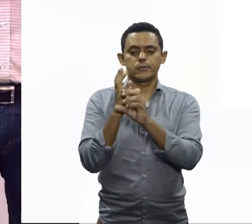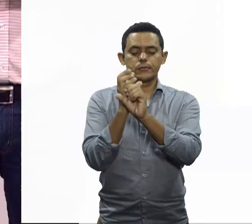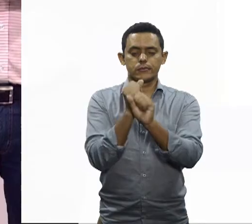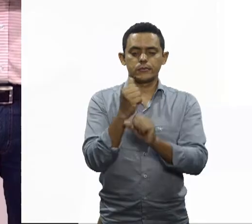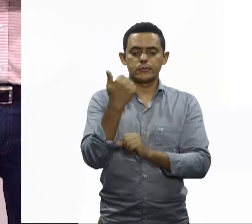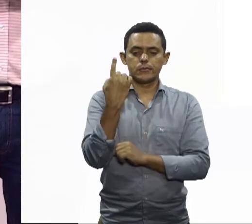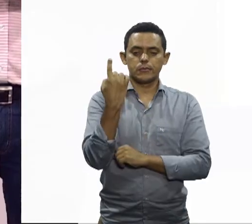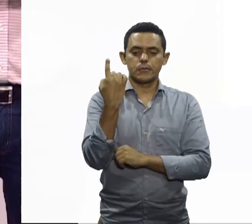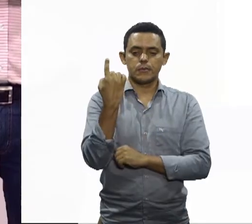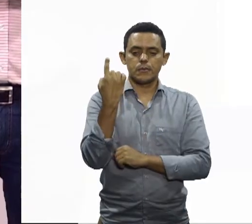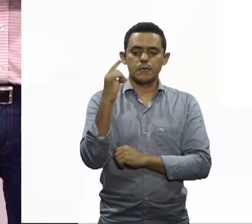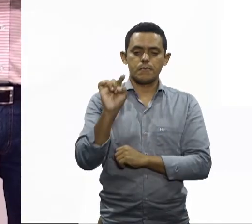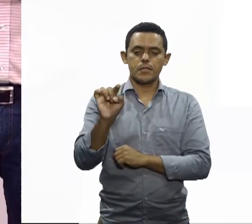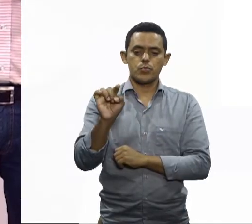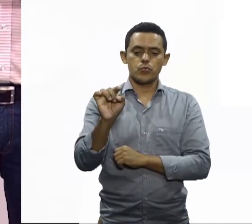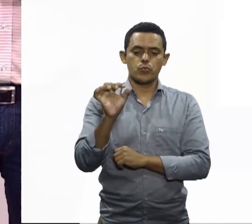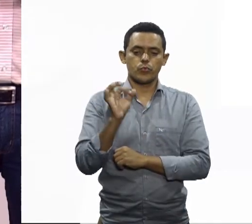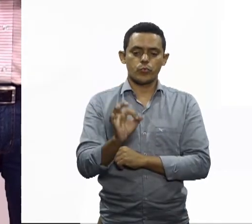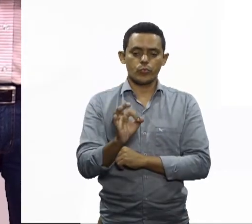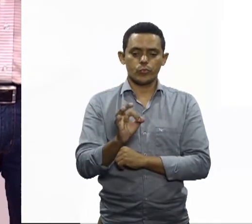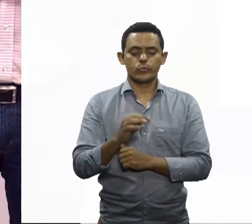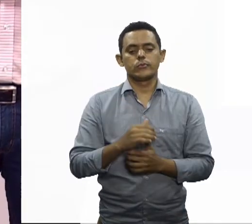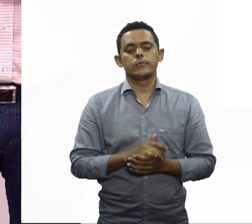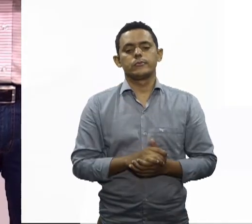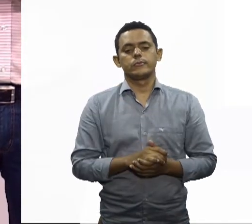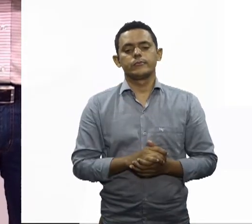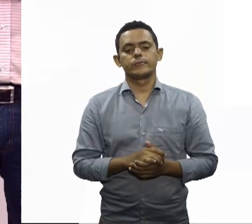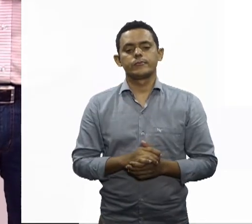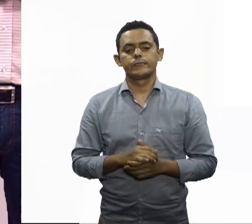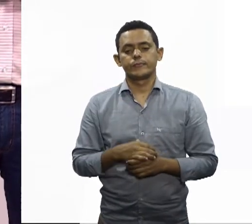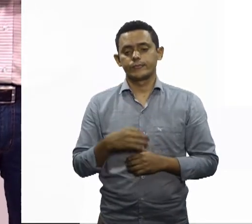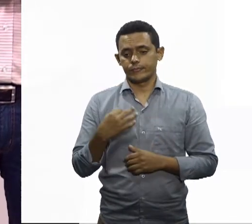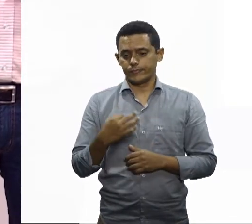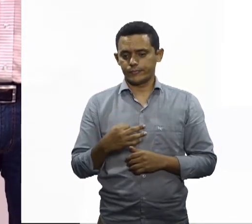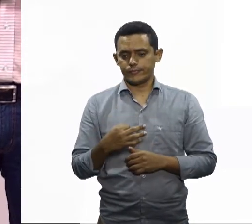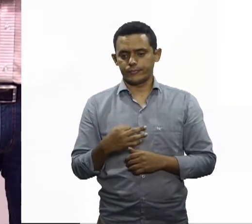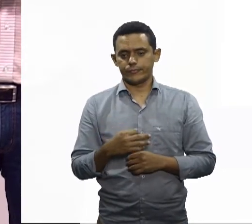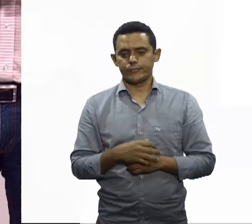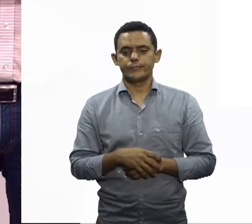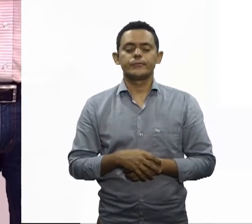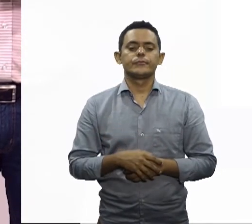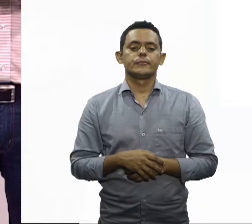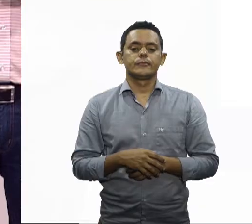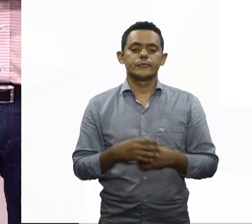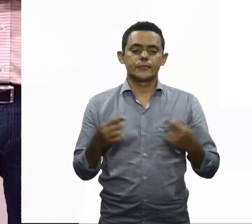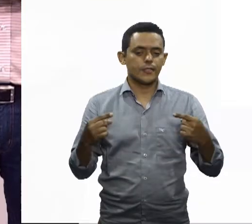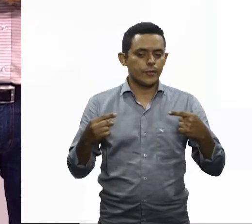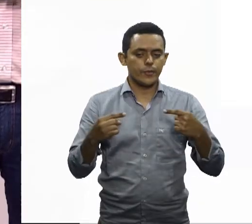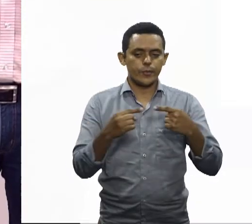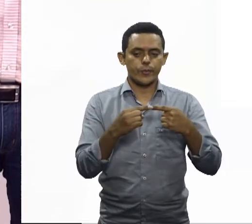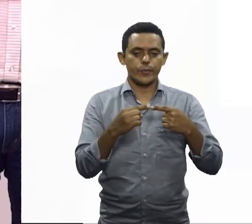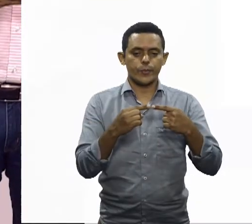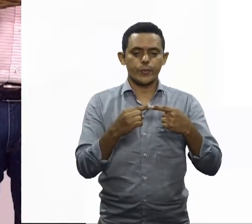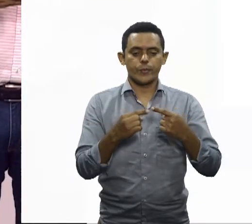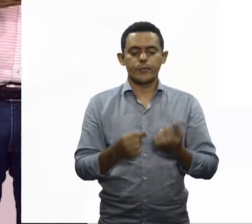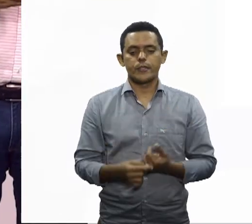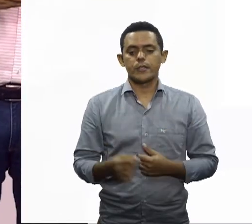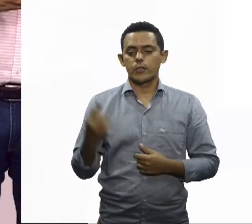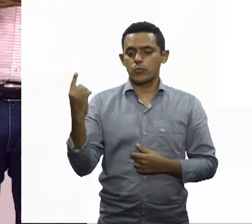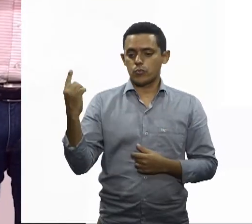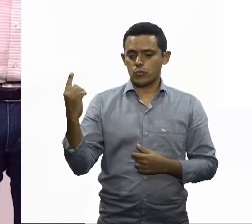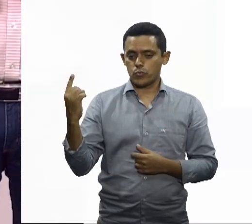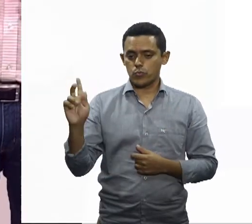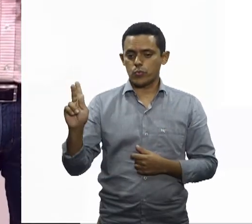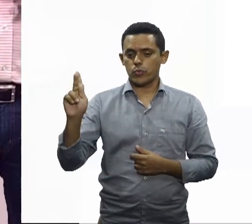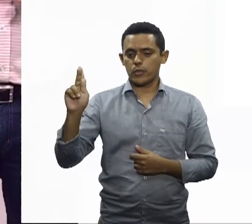10 vezes 10. Então, ali eu tenho 3 10. Multiplicando, nós vamos chegar em quanto? 1.000. 1.000 gramas. Então, 1